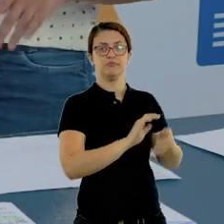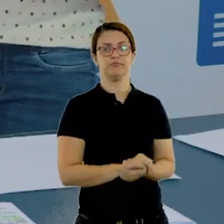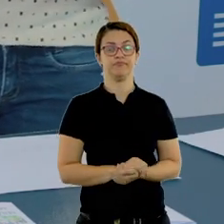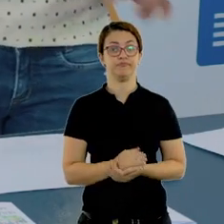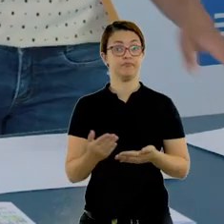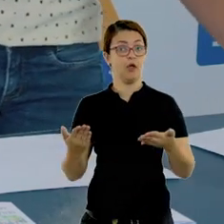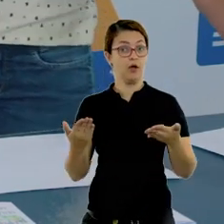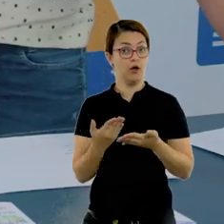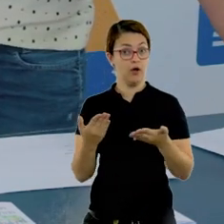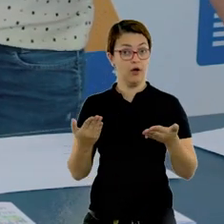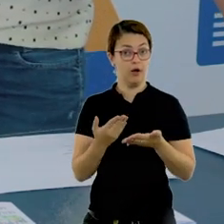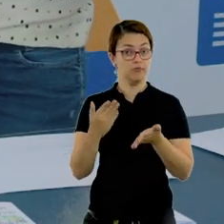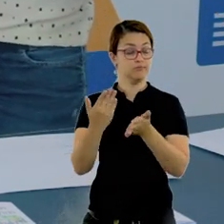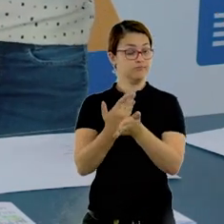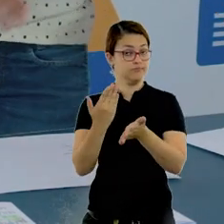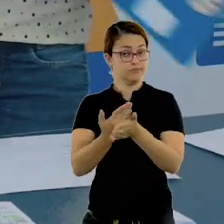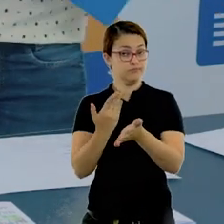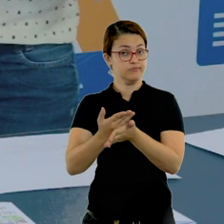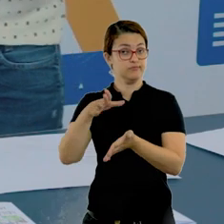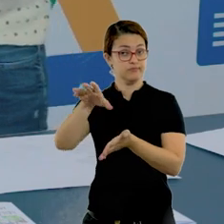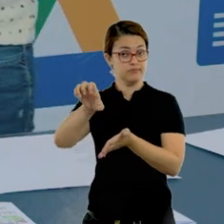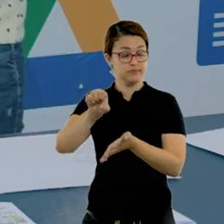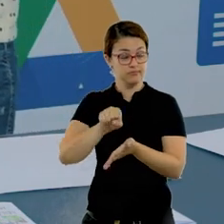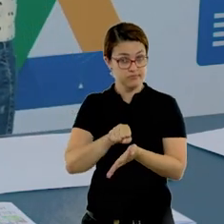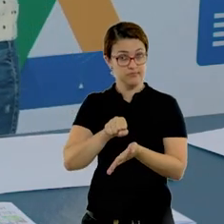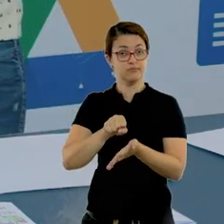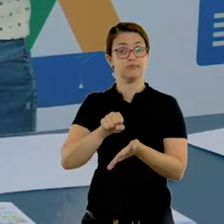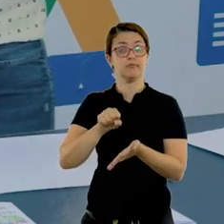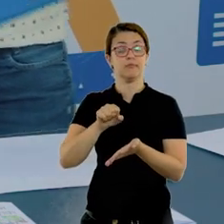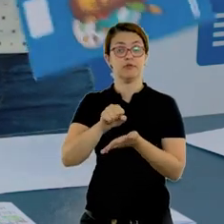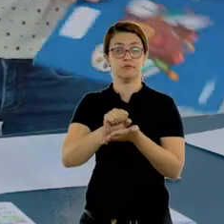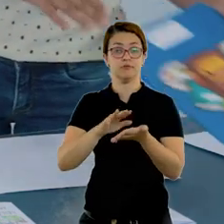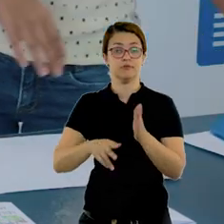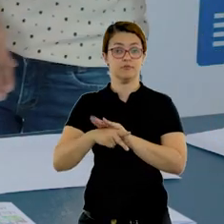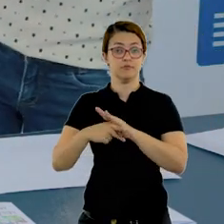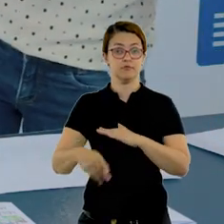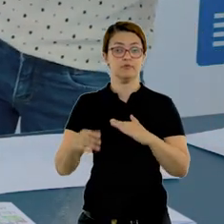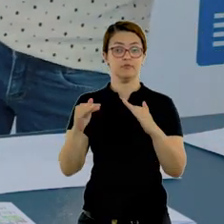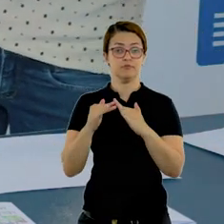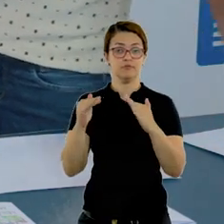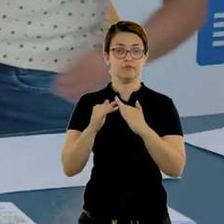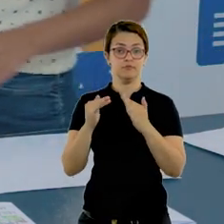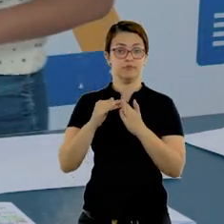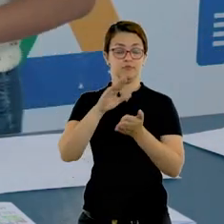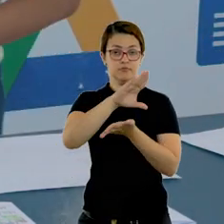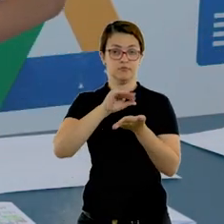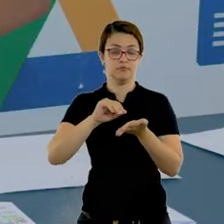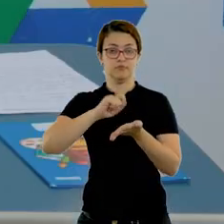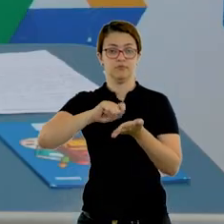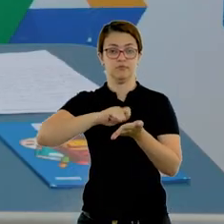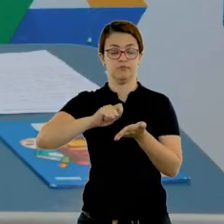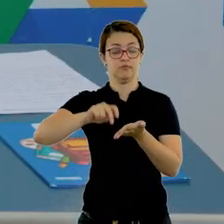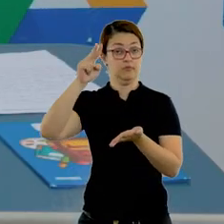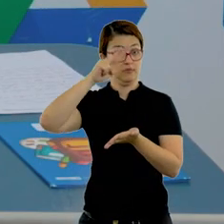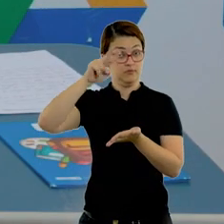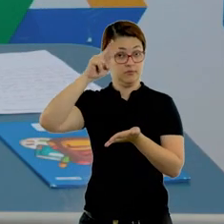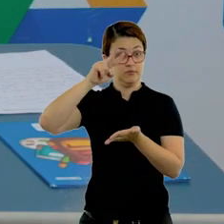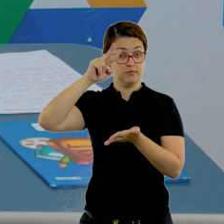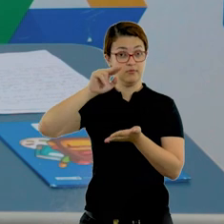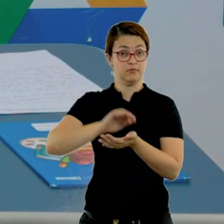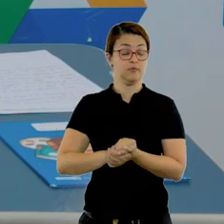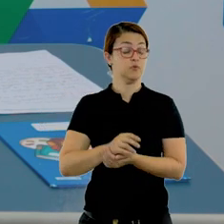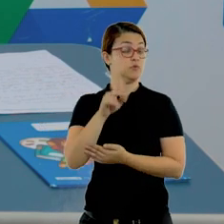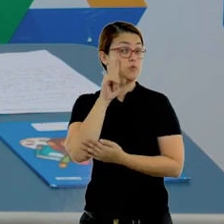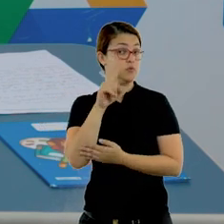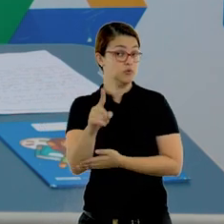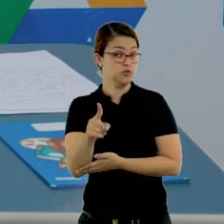Bem, pega lá seu caderninho do Lição de Casa e vamos anotar a atividade que realizamos. Então, ó, lembra de